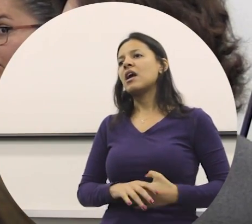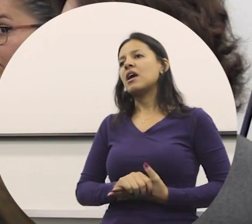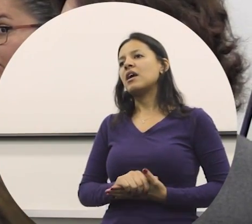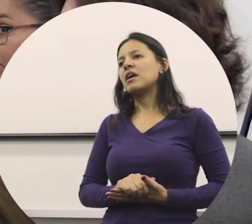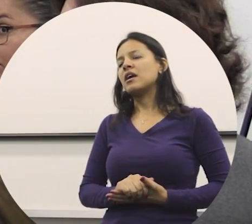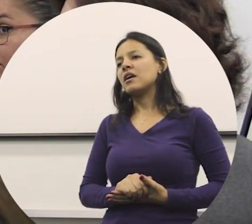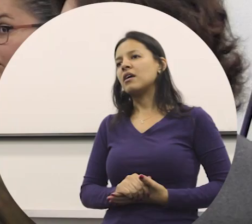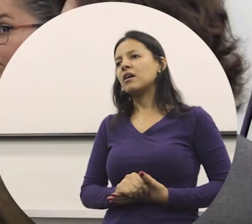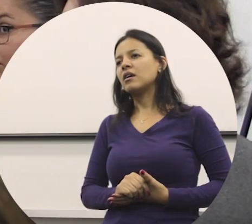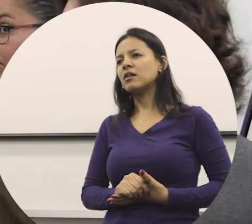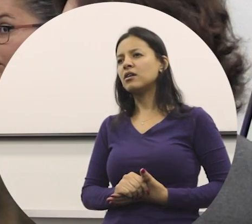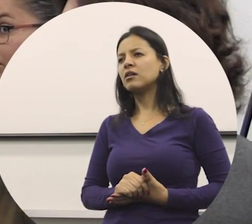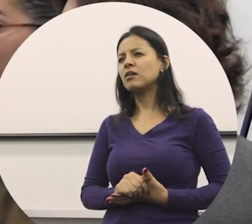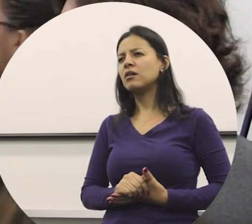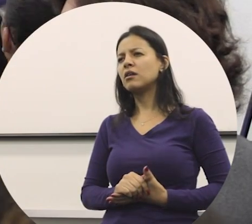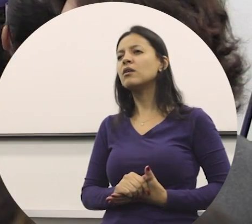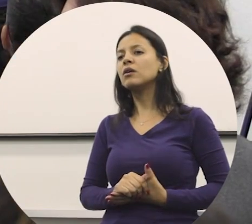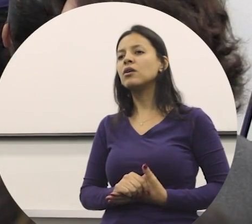L2